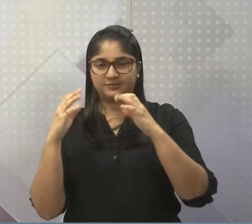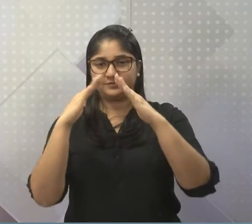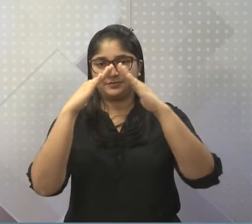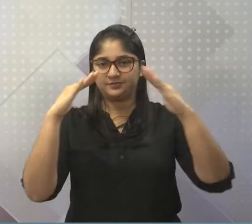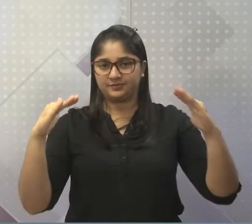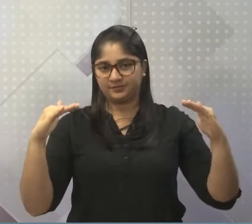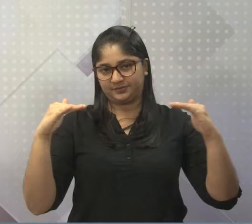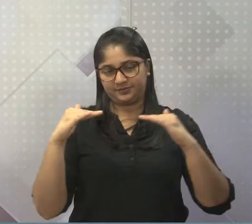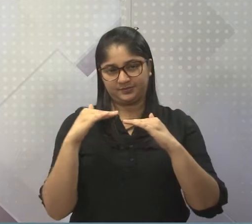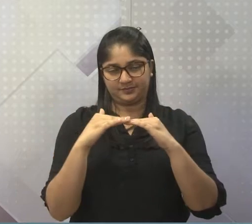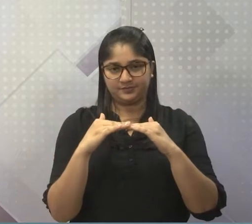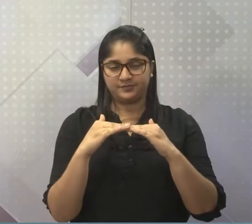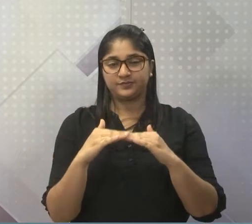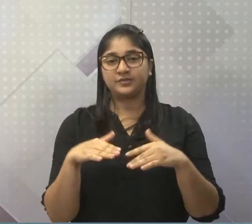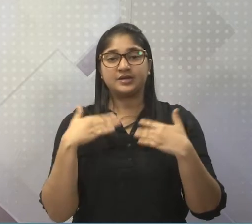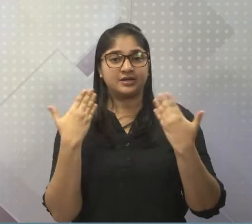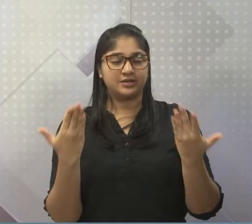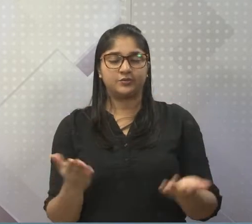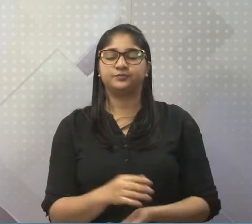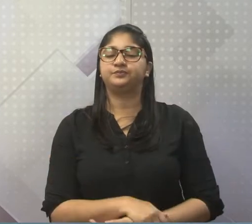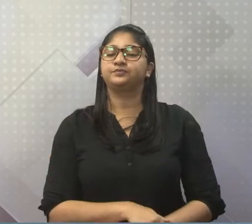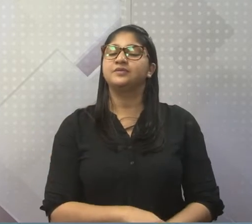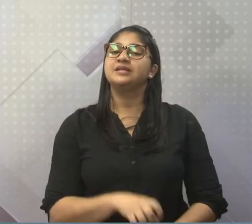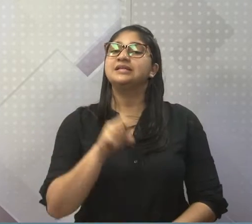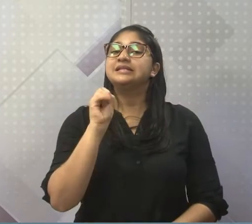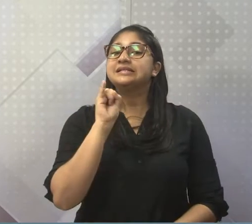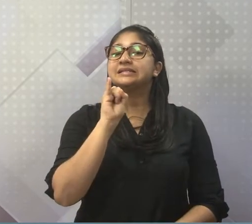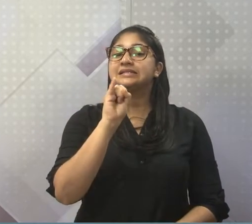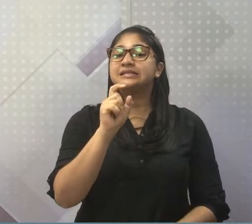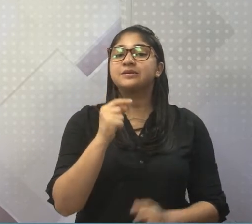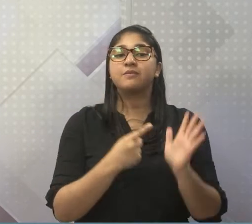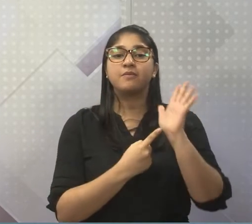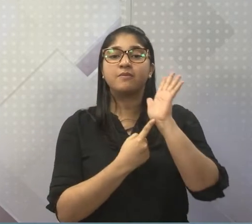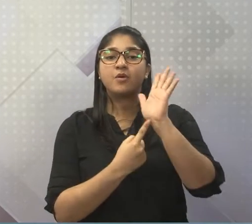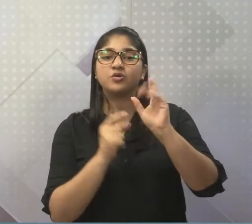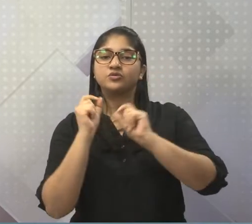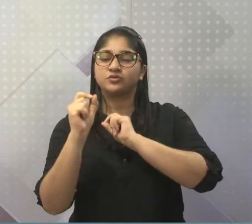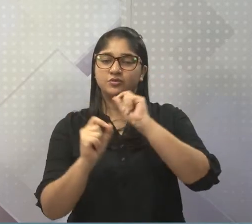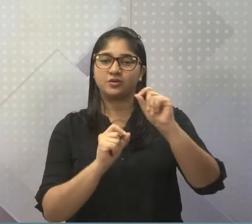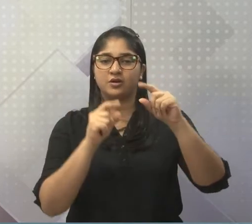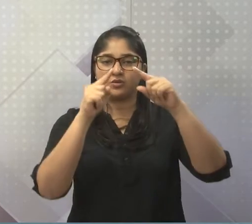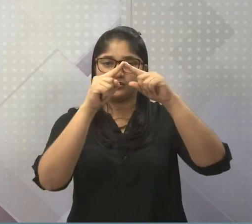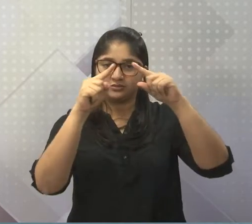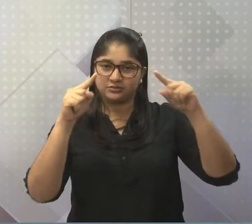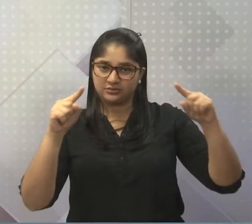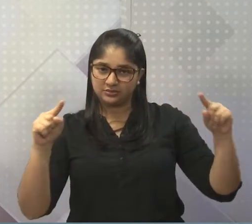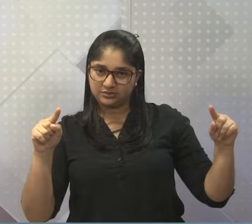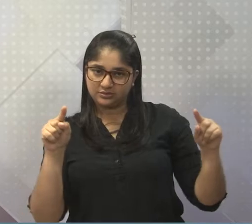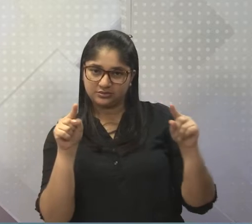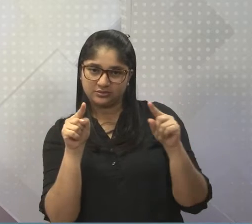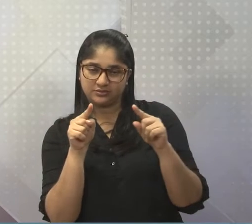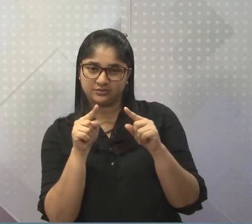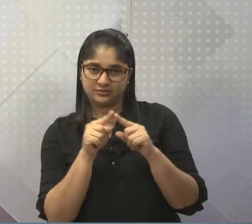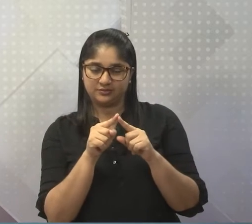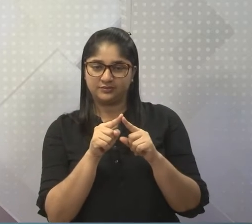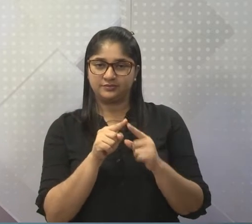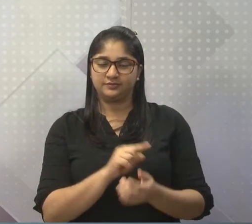triângulo retângulo. Então, se eu chego para vocês aqui e coloco um triângulo retângulo,